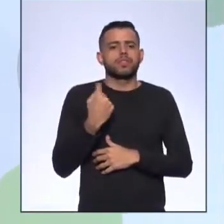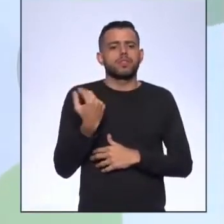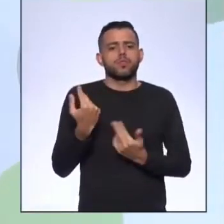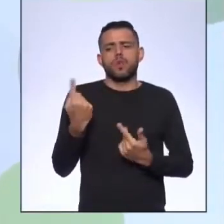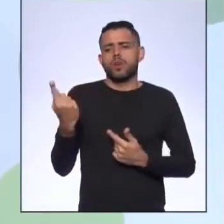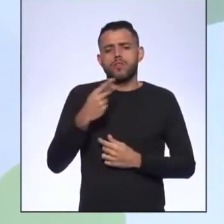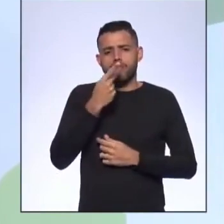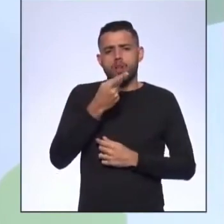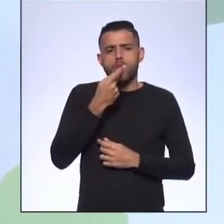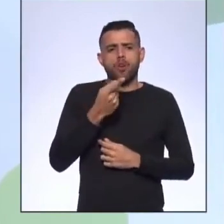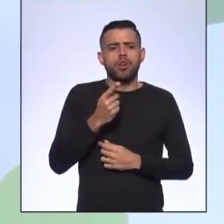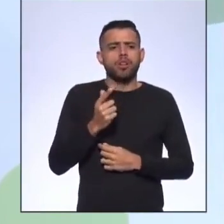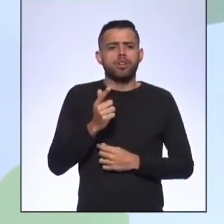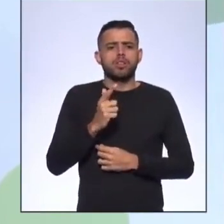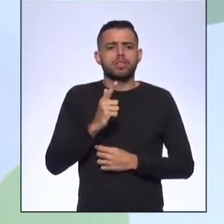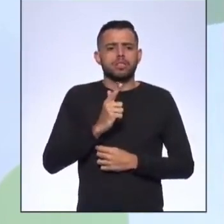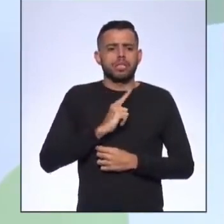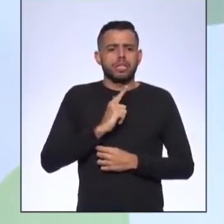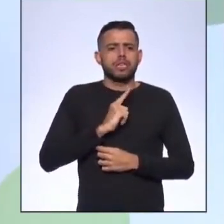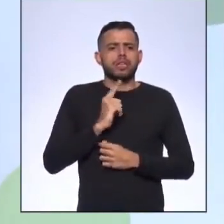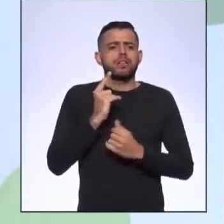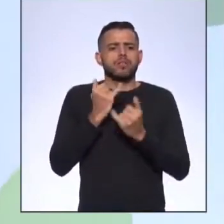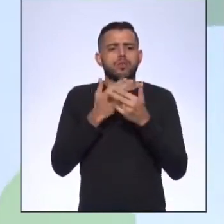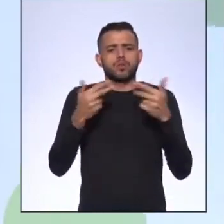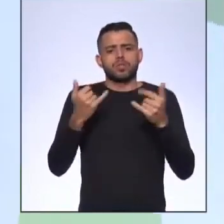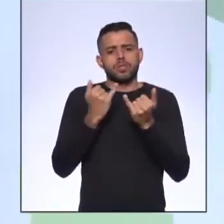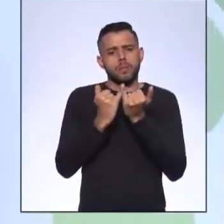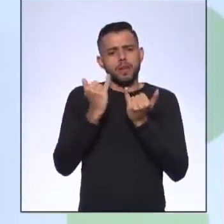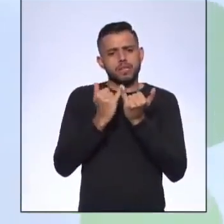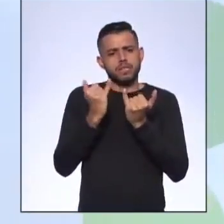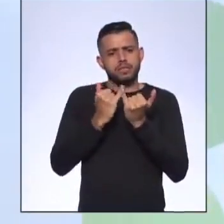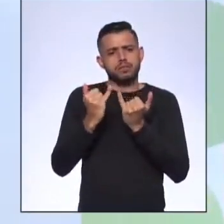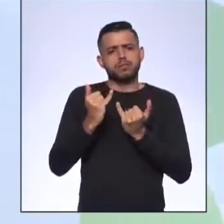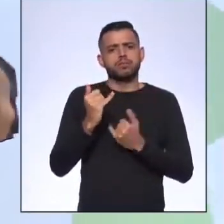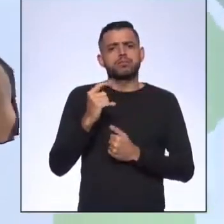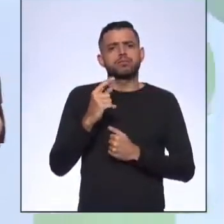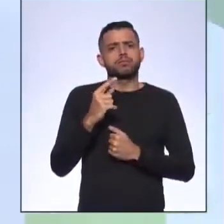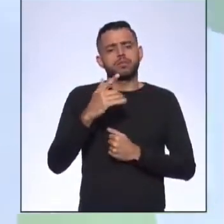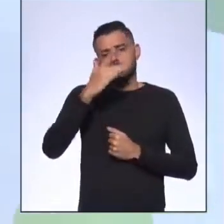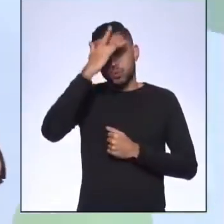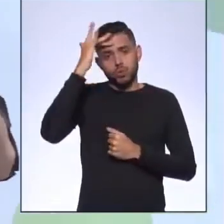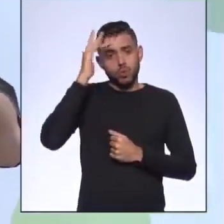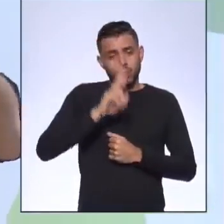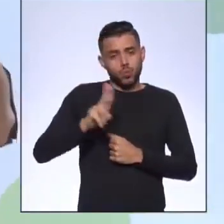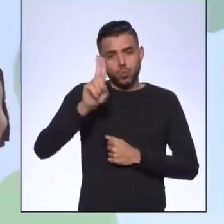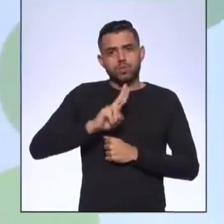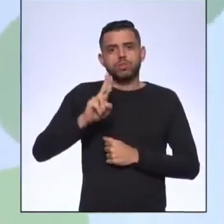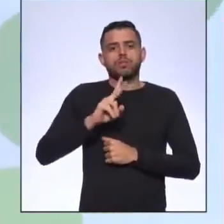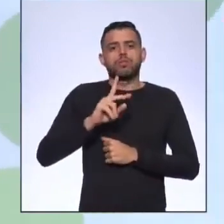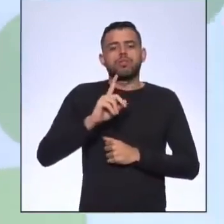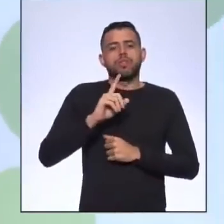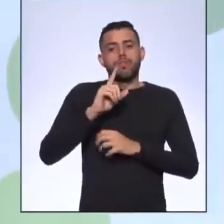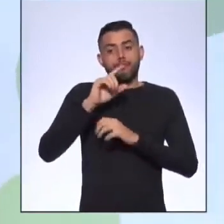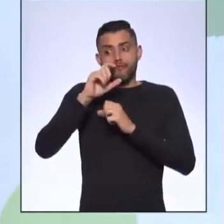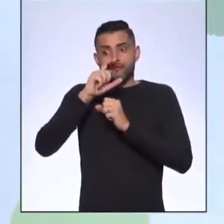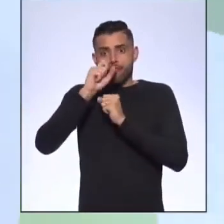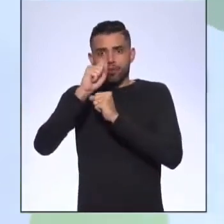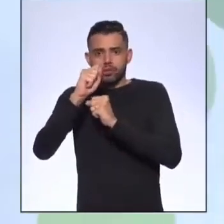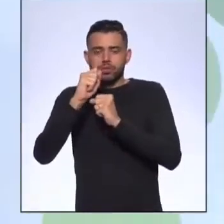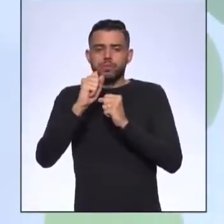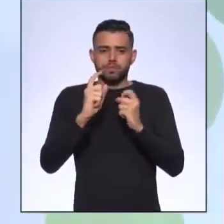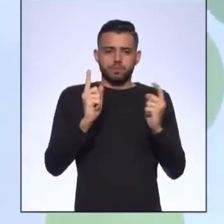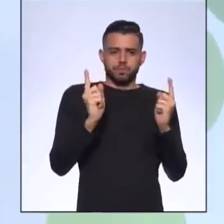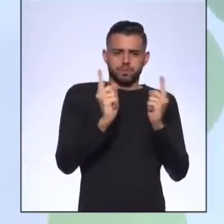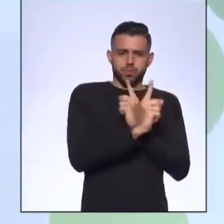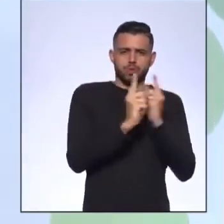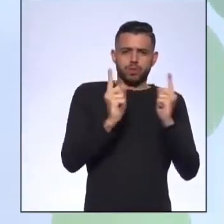né? Existe uma coisa que é similar um pouquinho, né? A pressão aqui, o trabalho mecânico, né? Uma força e um deslocamento. E o trabalho aqui, do ponto